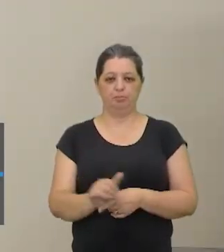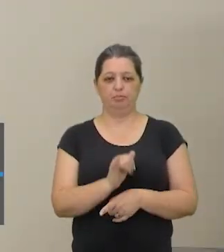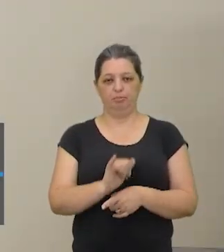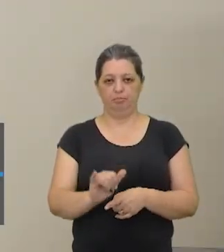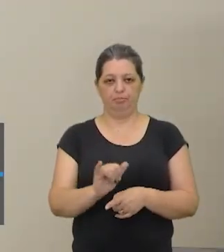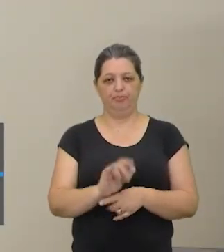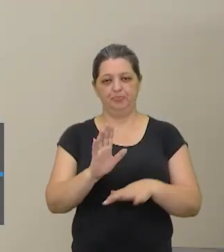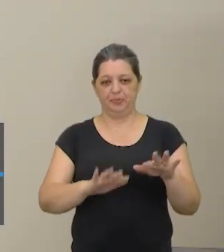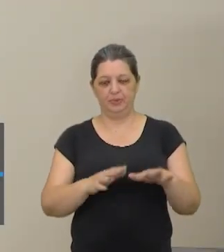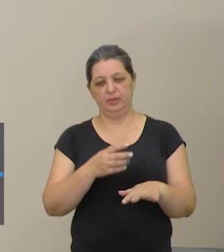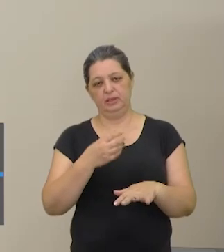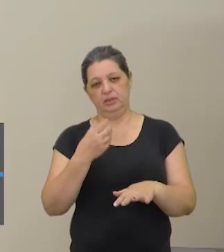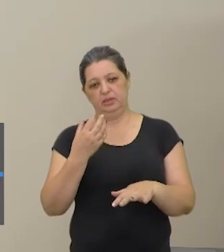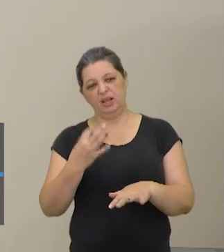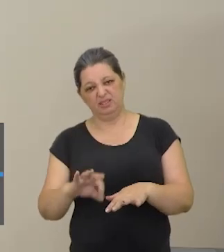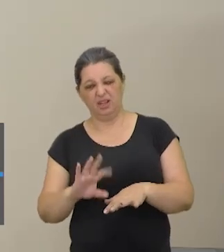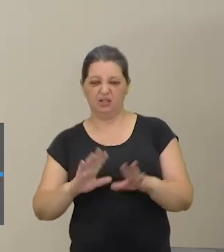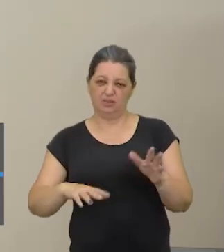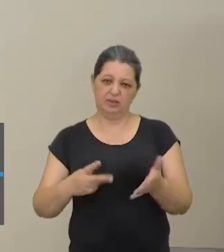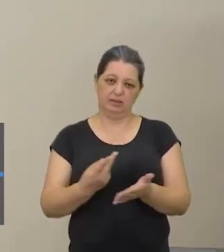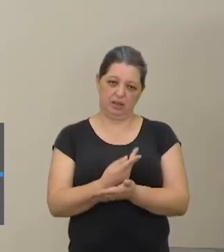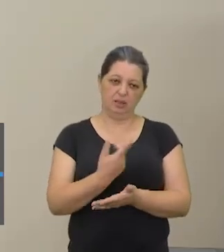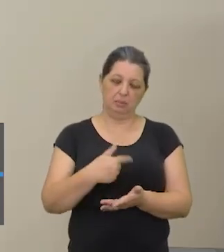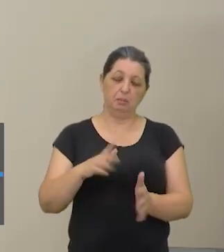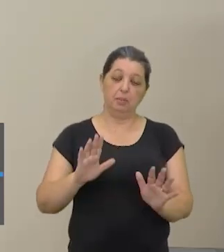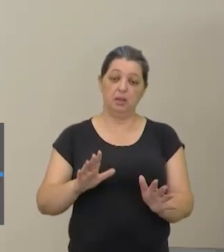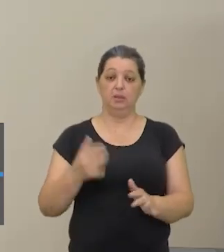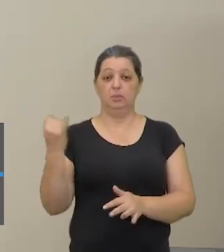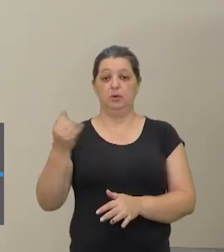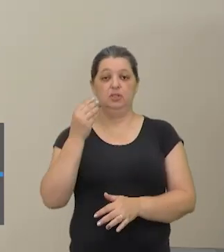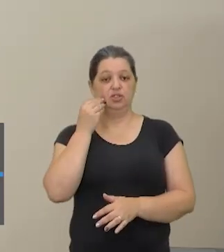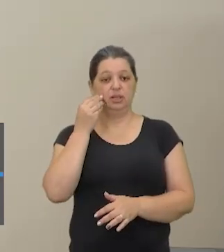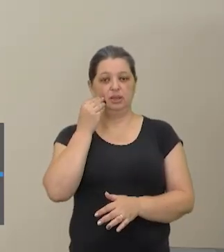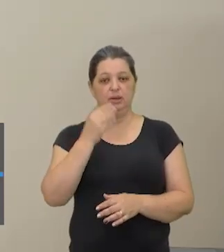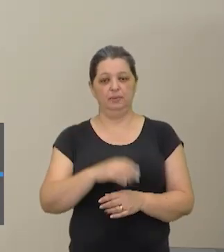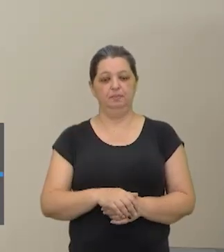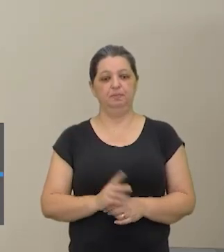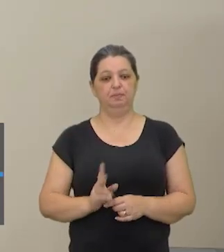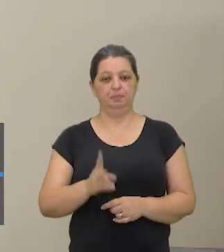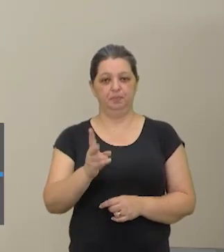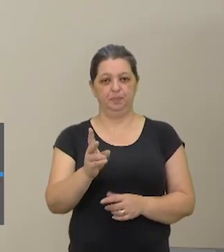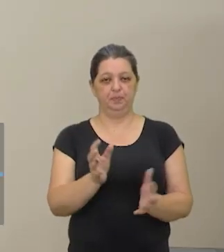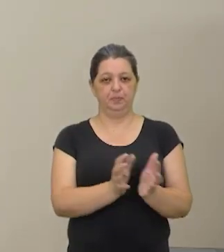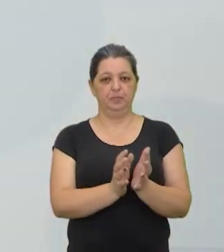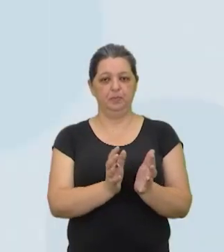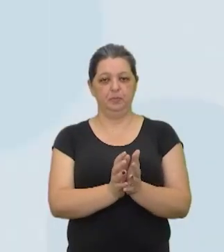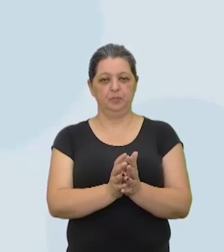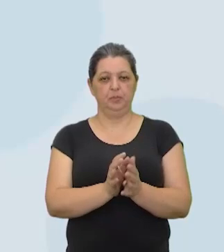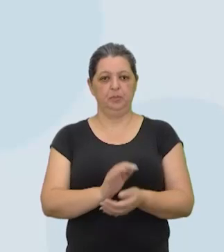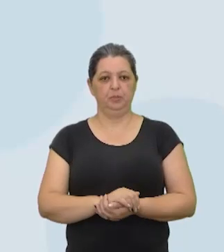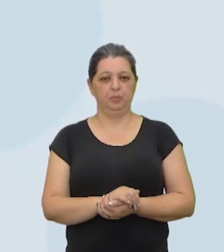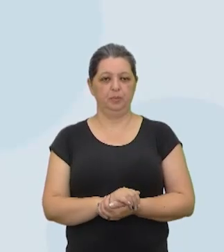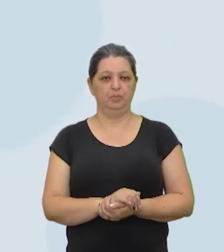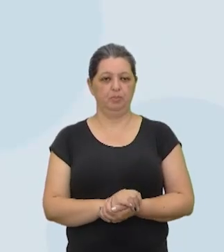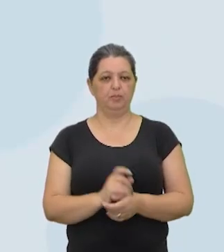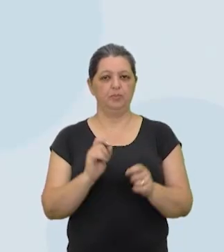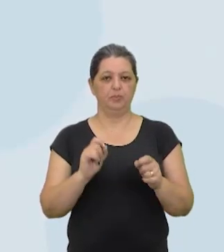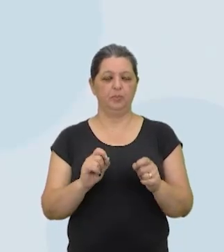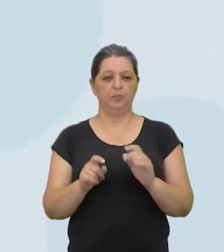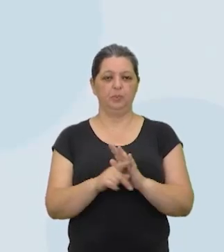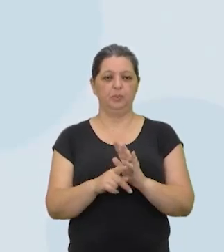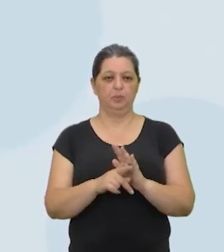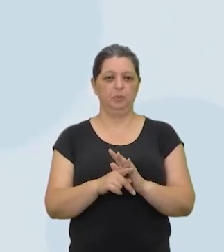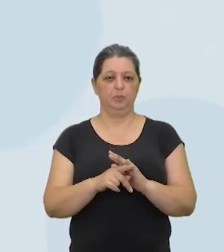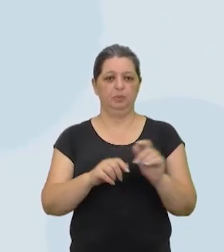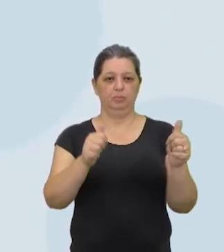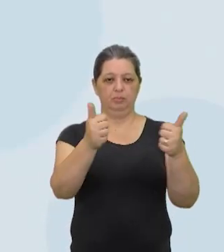muito errado, mas É. tudo bem. Valeu a tentativa. Sim. Legal. Vamos seguir, turma, para mais um rolê. Agora, o último rolezinho. O que